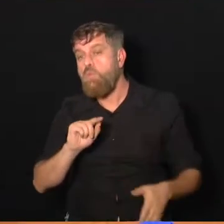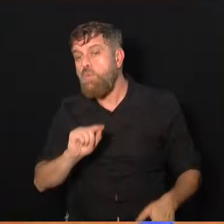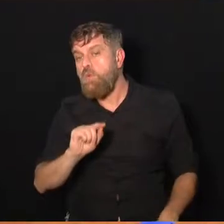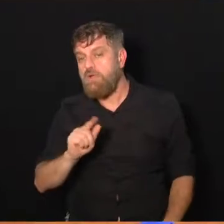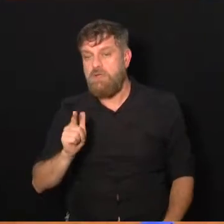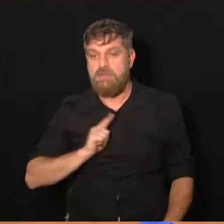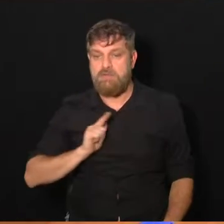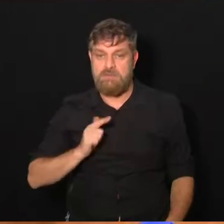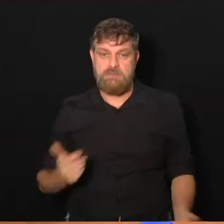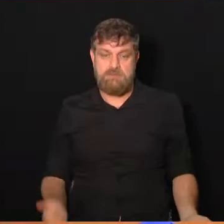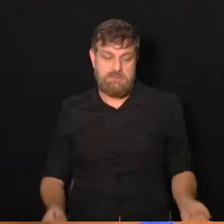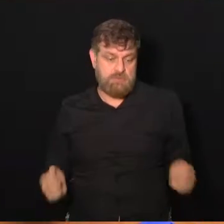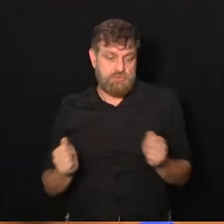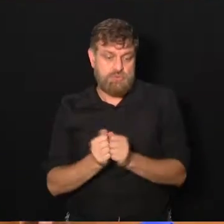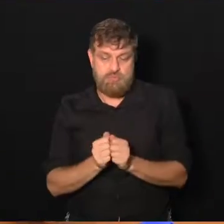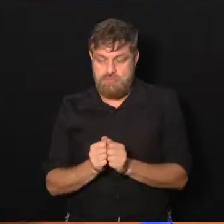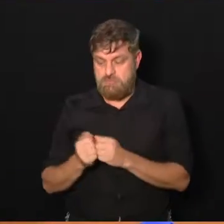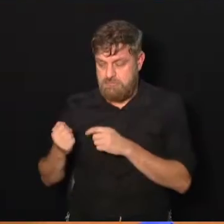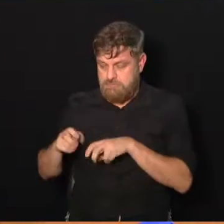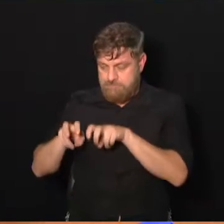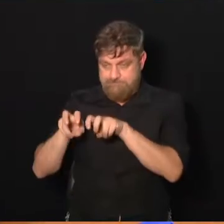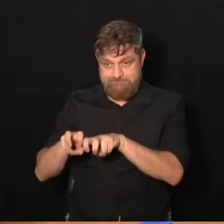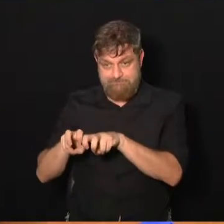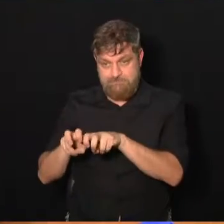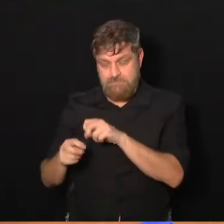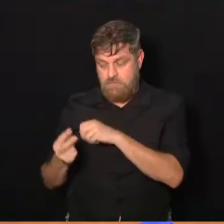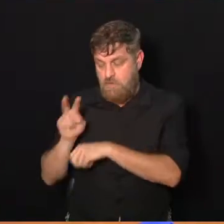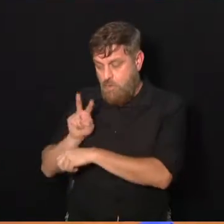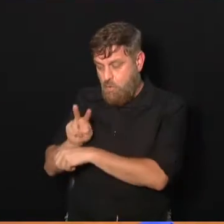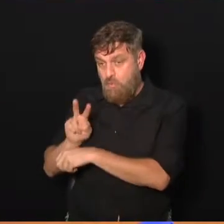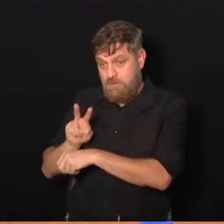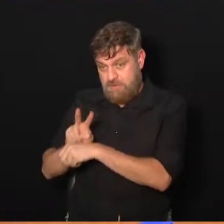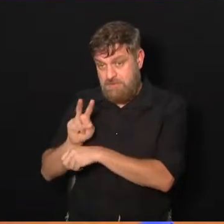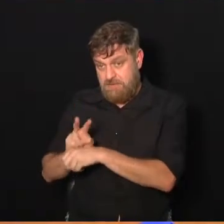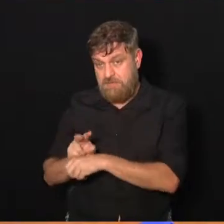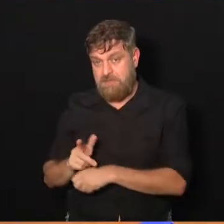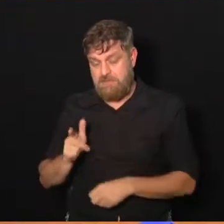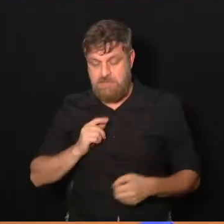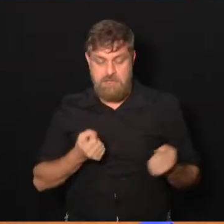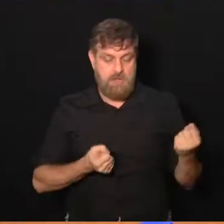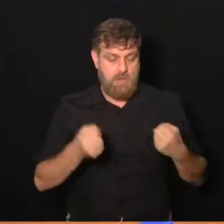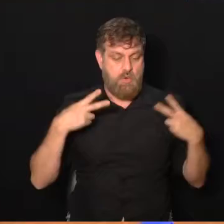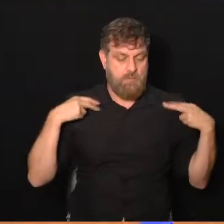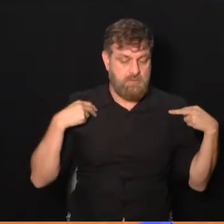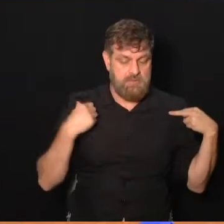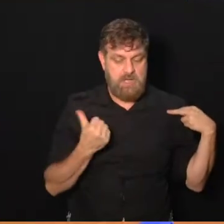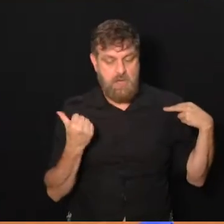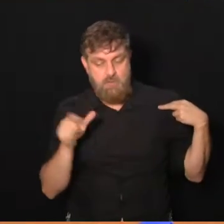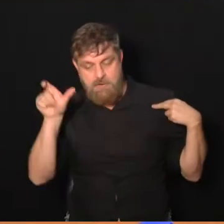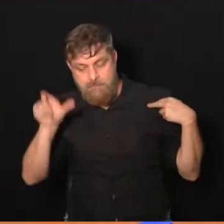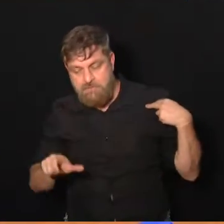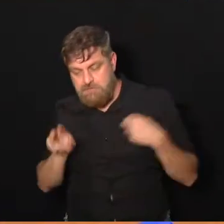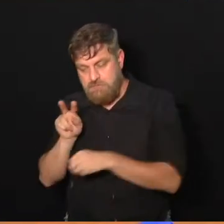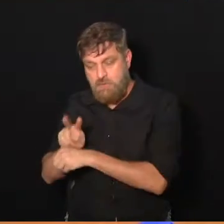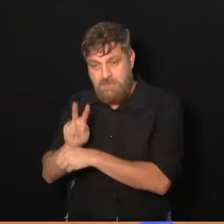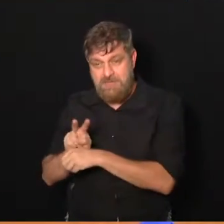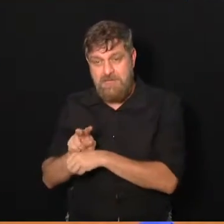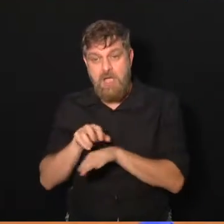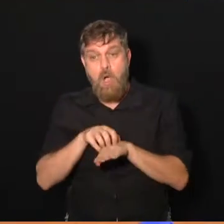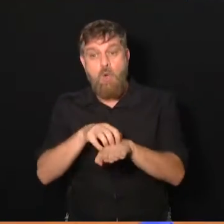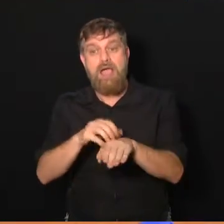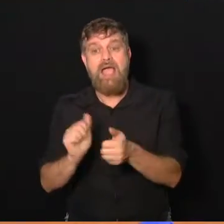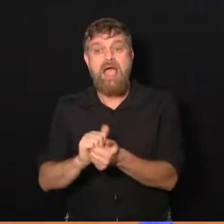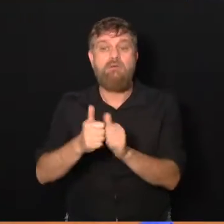levando uma outra pessoa junto para tomar conta para evitar que ocorra um problema. Vamos exigir isso ou que o carro seja mais